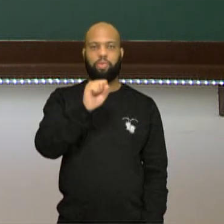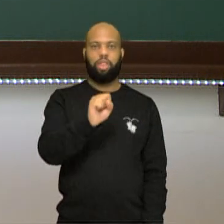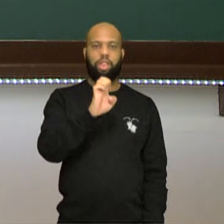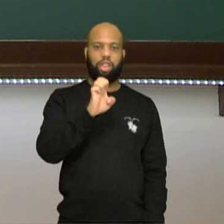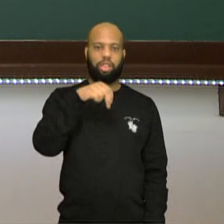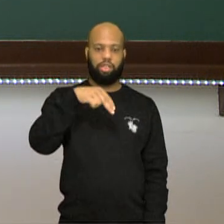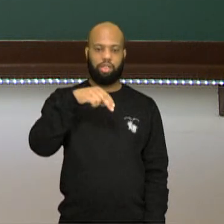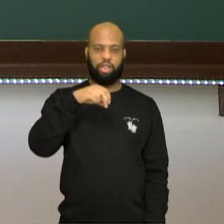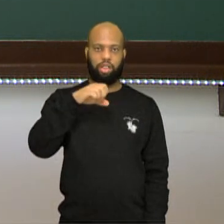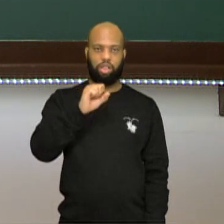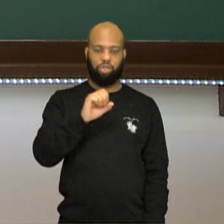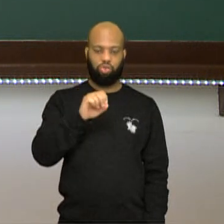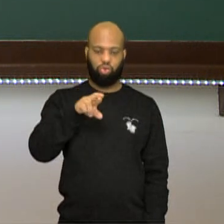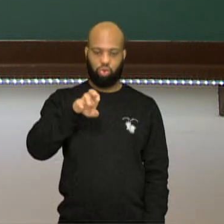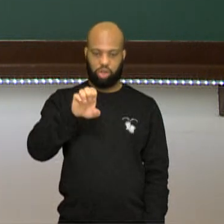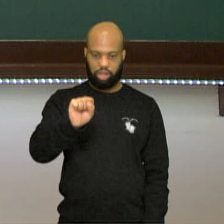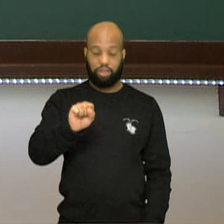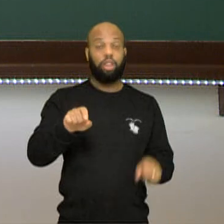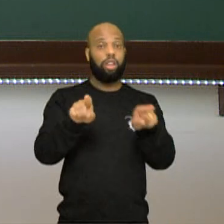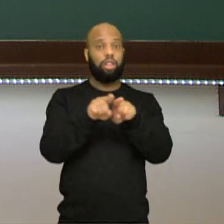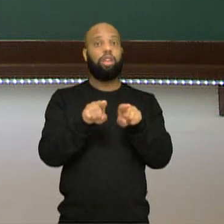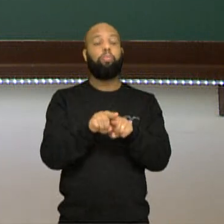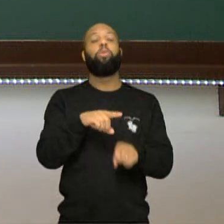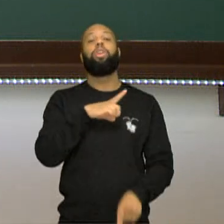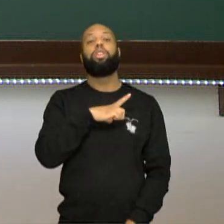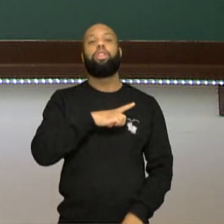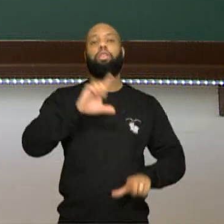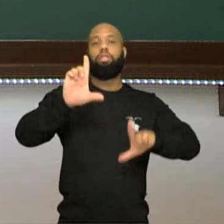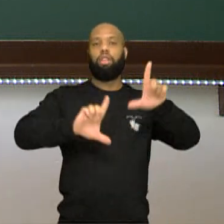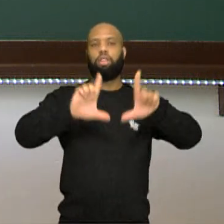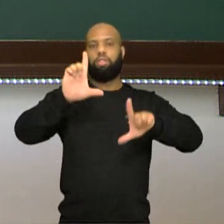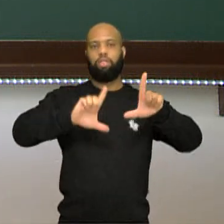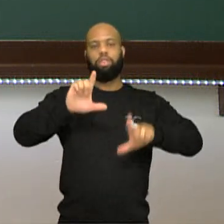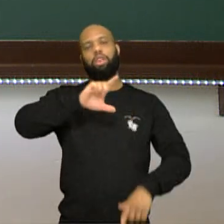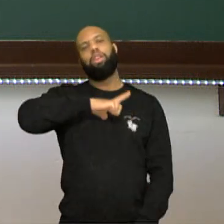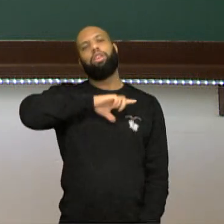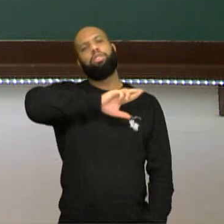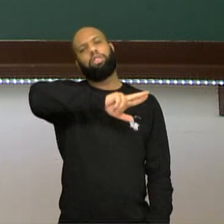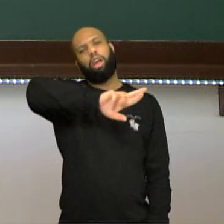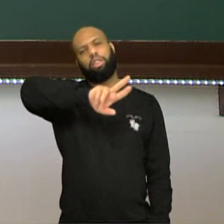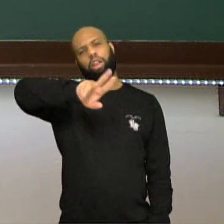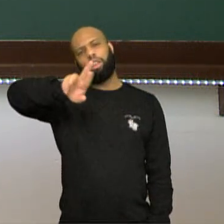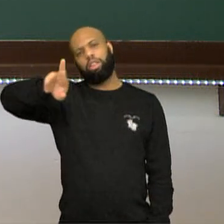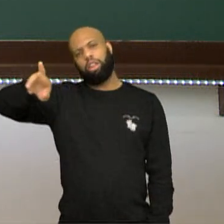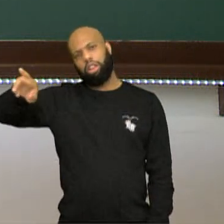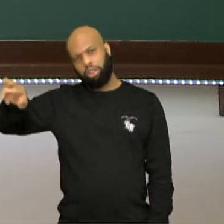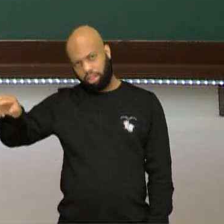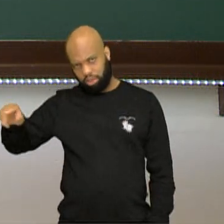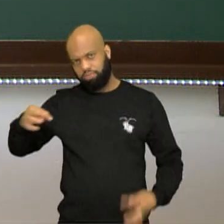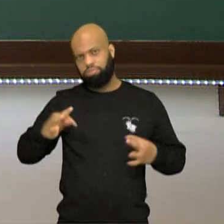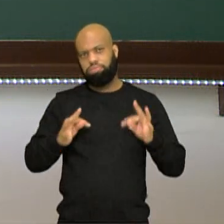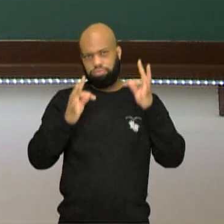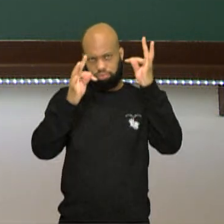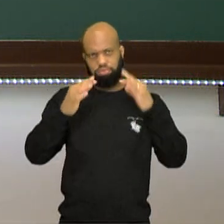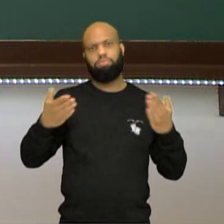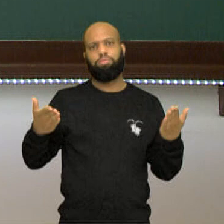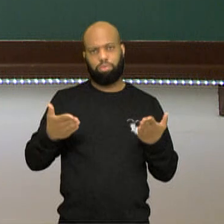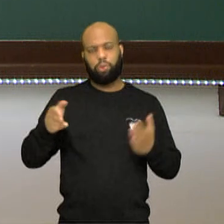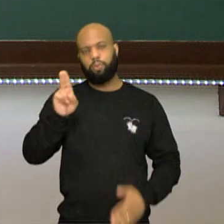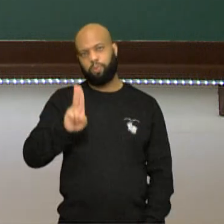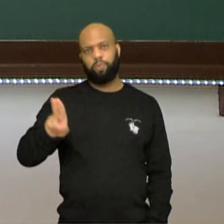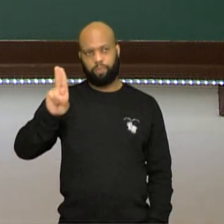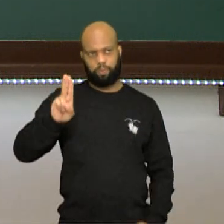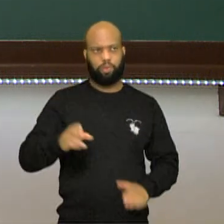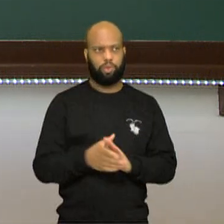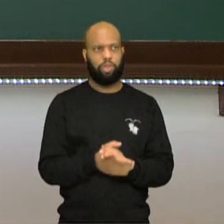Também está presente na televisão, como eu falei, uma infinidade de produtos eletrônicos que a gente usa no dia a dia.